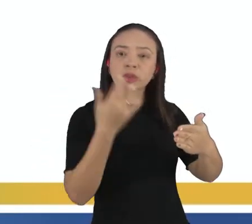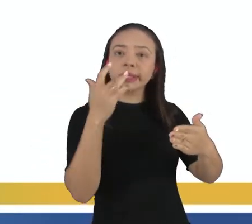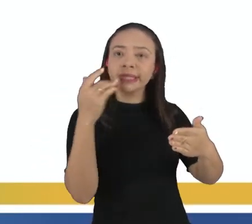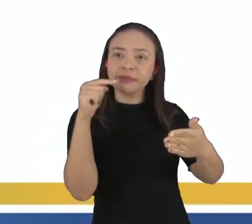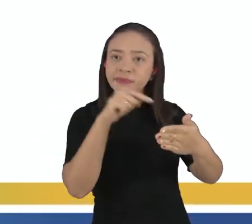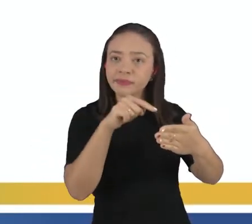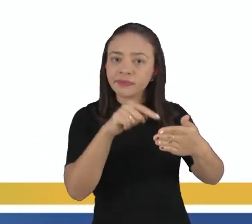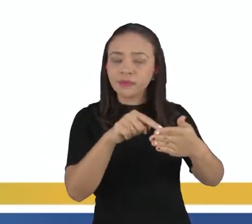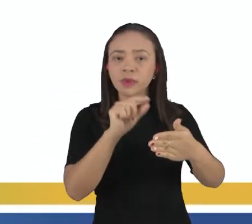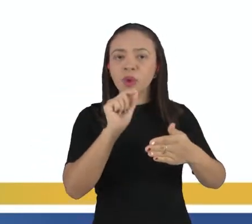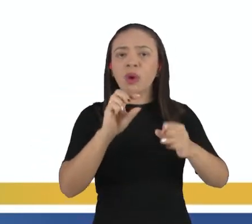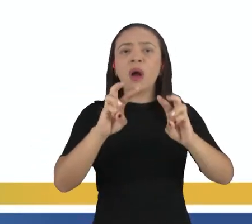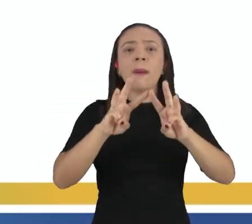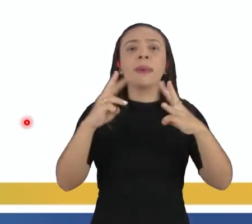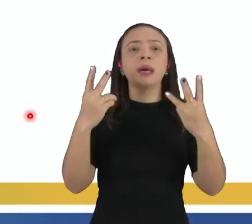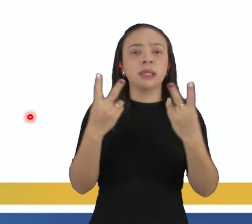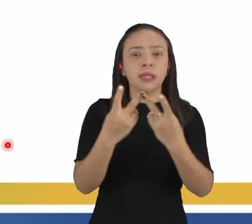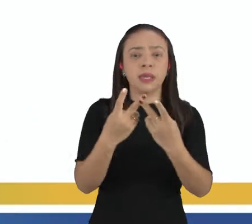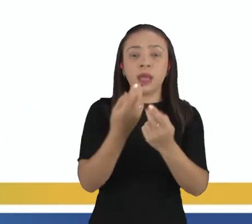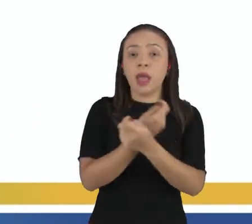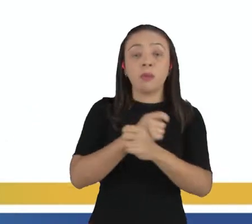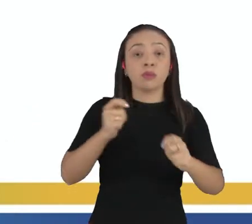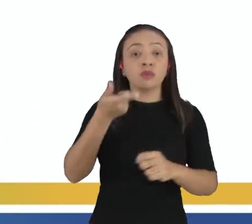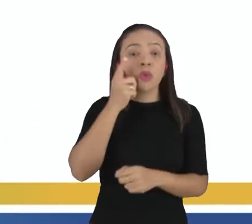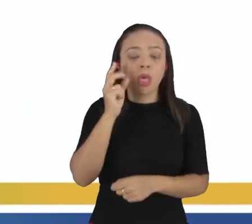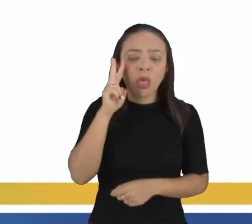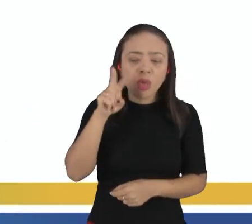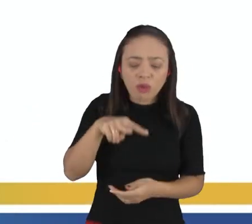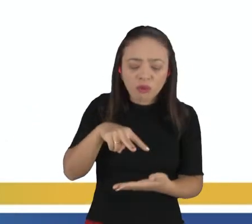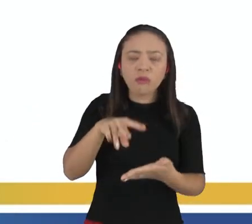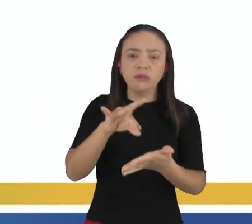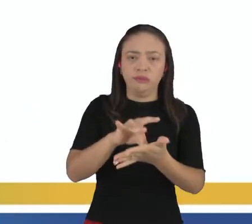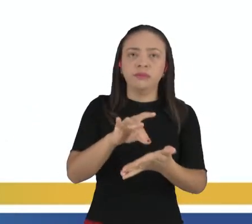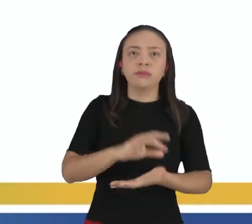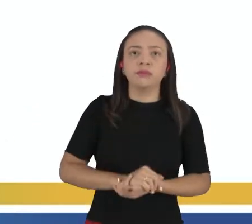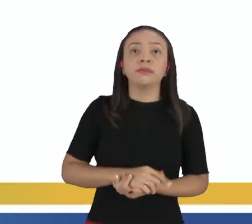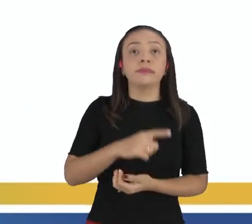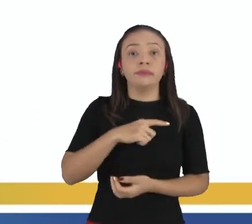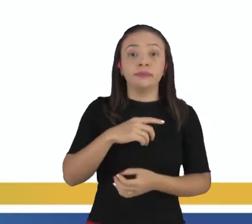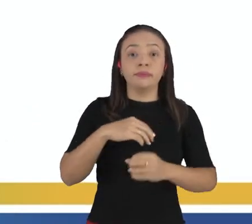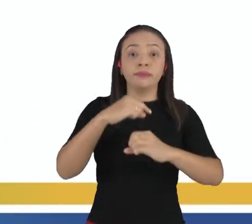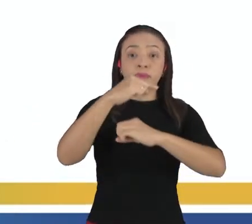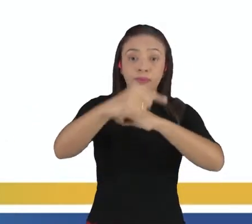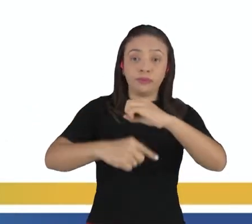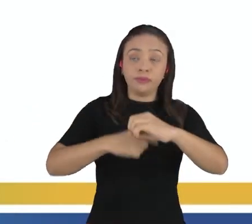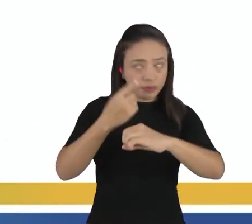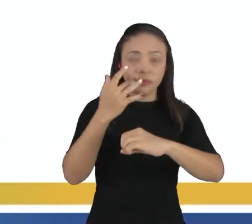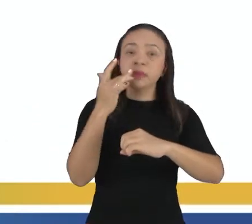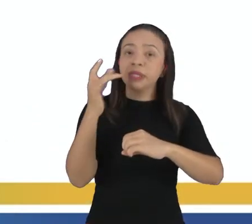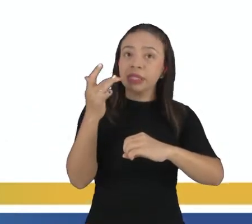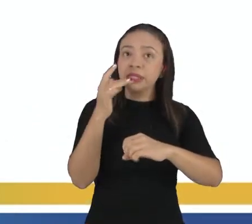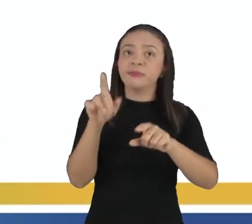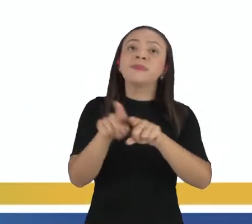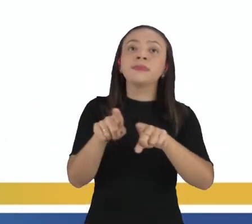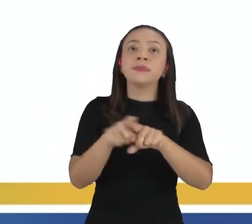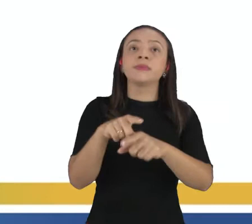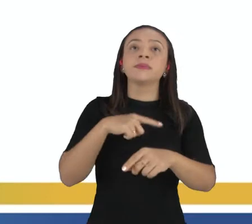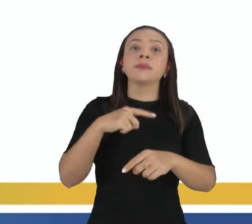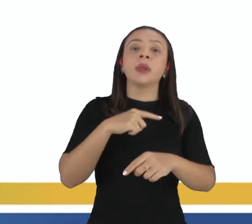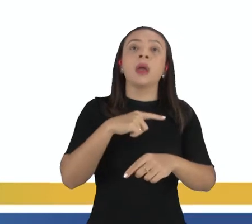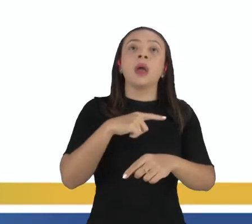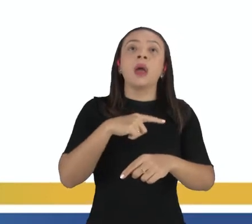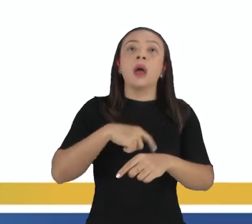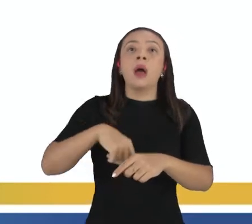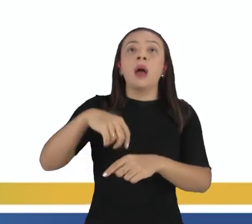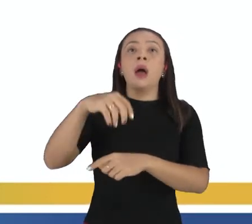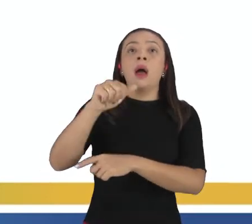matéria, aquela parte que a gente não pode observar a olho nu. Então, nós temos aqui o átomo de ouro, né? E aí nós temos aqui a partícula alfa e